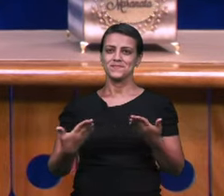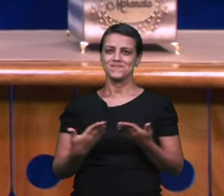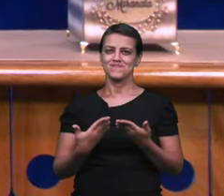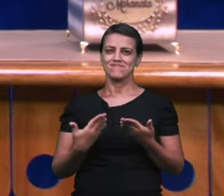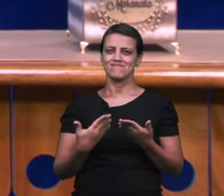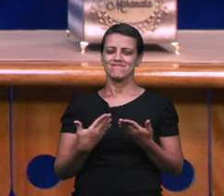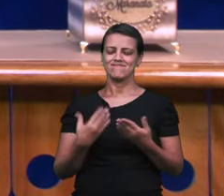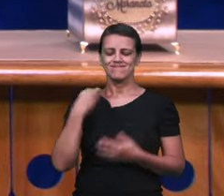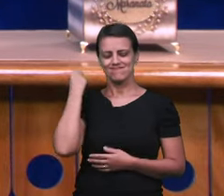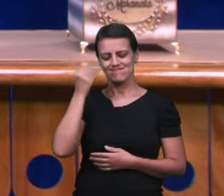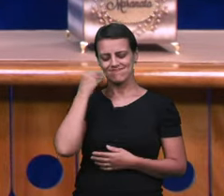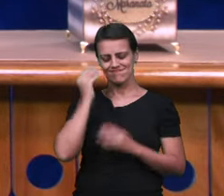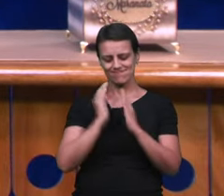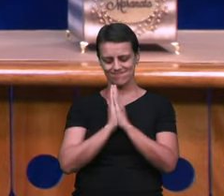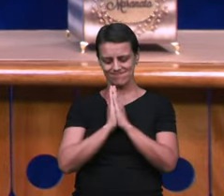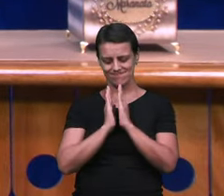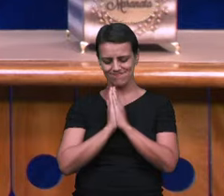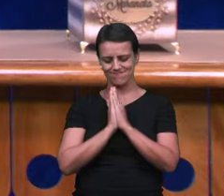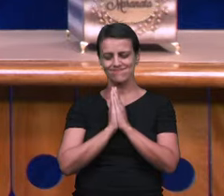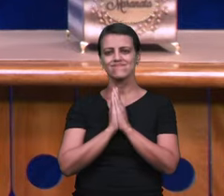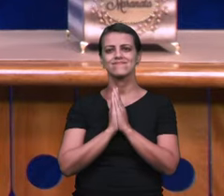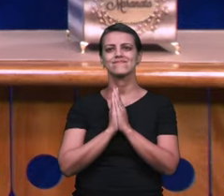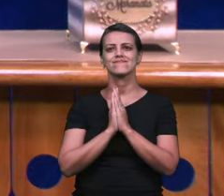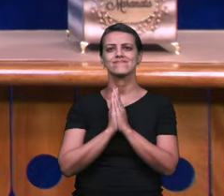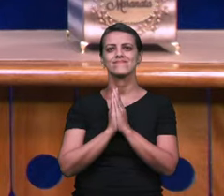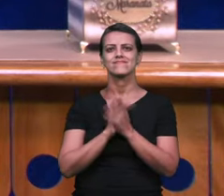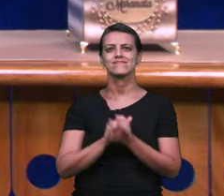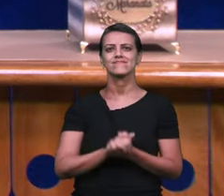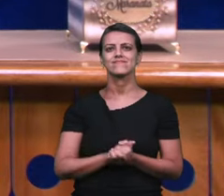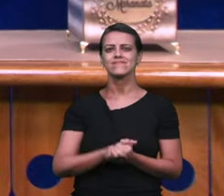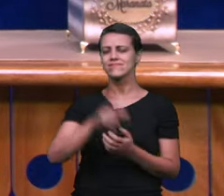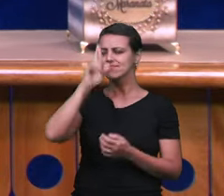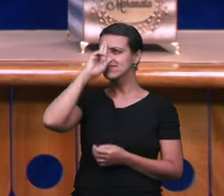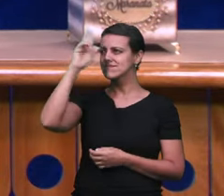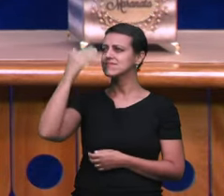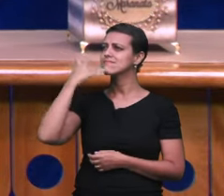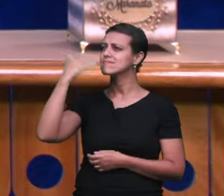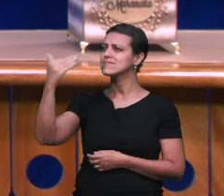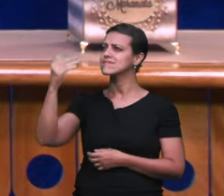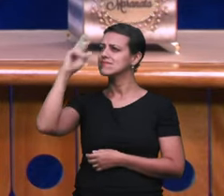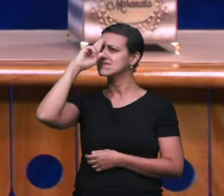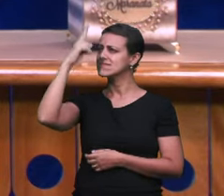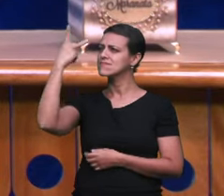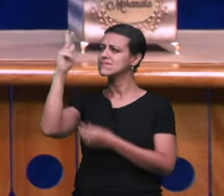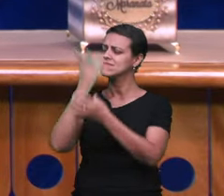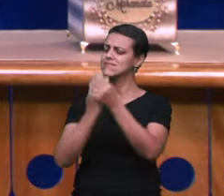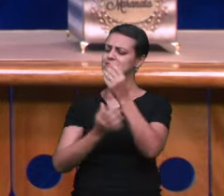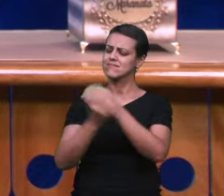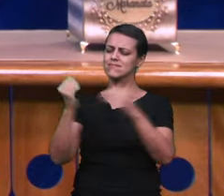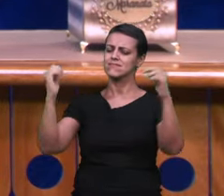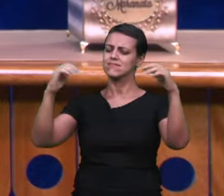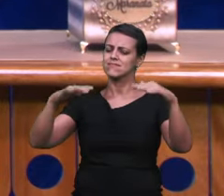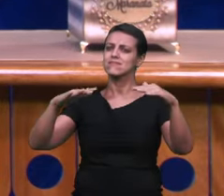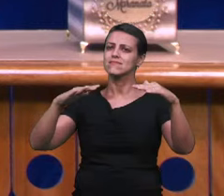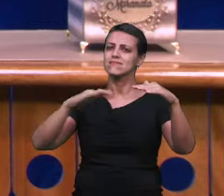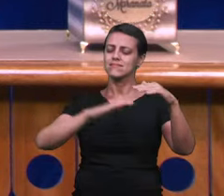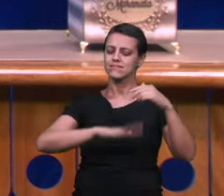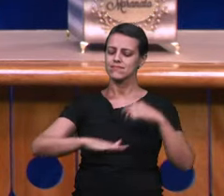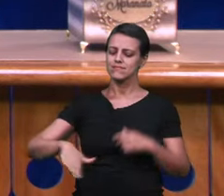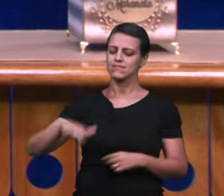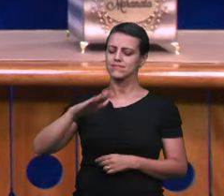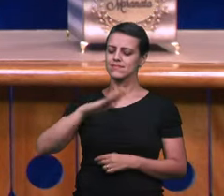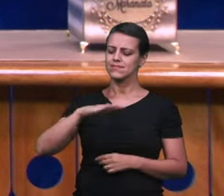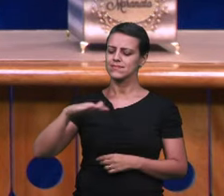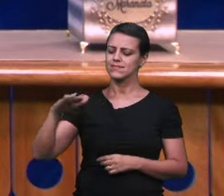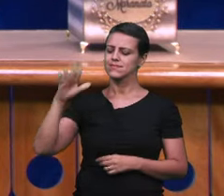essa experiência na oração. Vamos orar. Senhor, pedimos que Tu estendas as Tuas mãos sobre as crianças, os